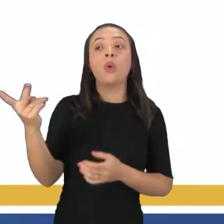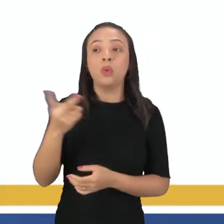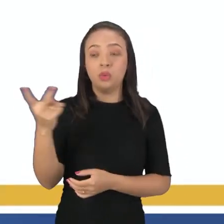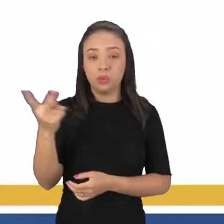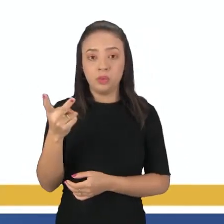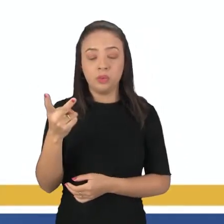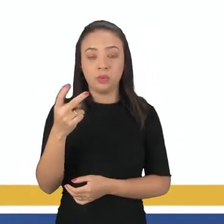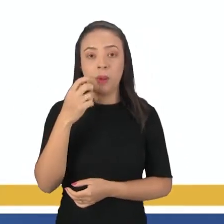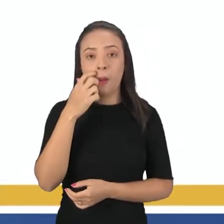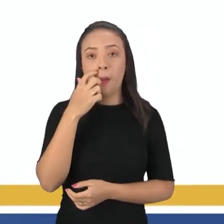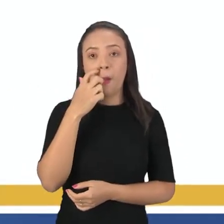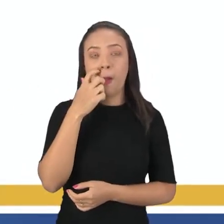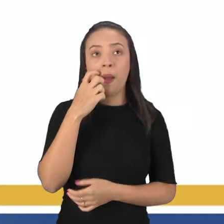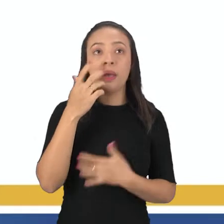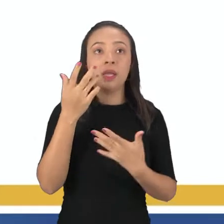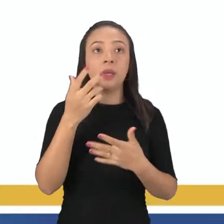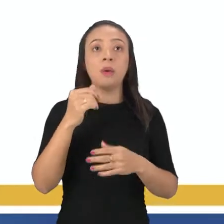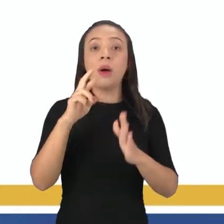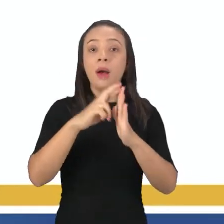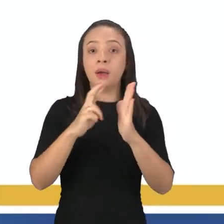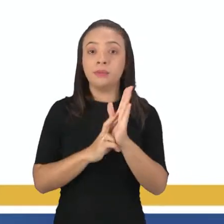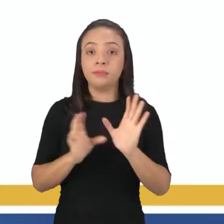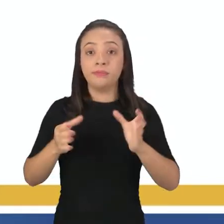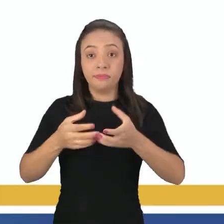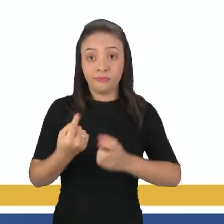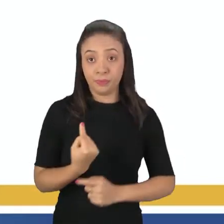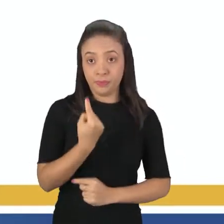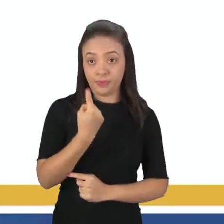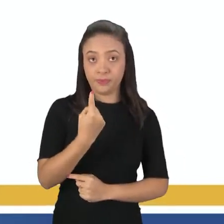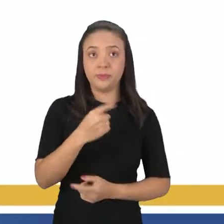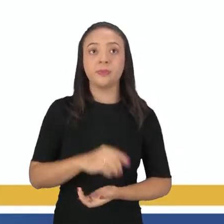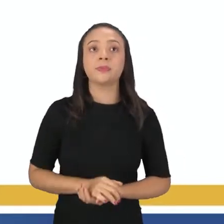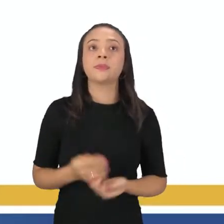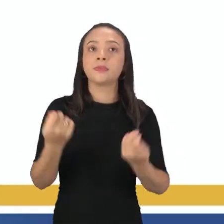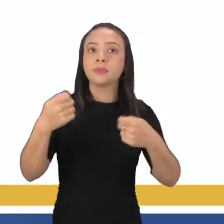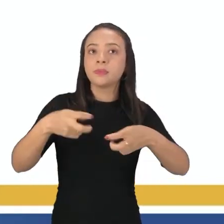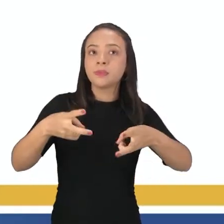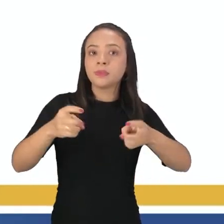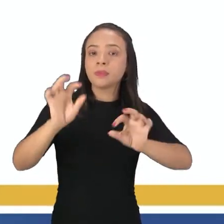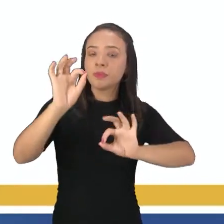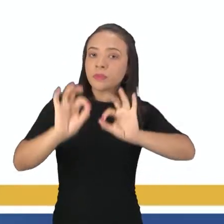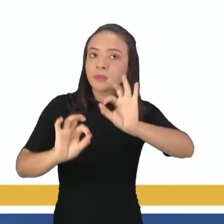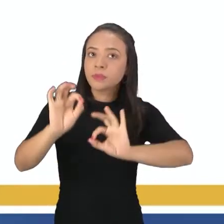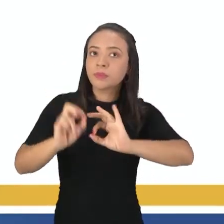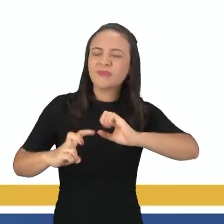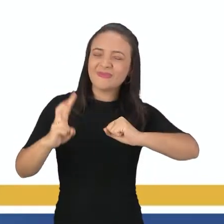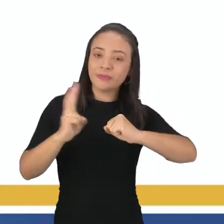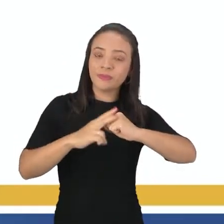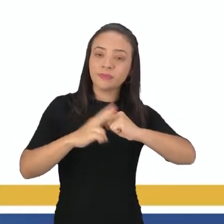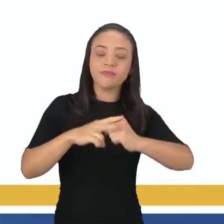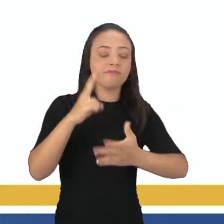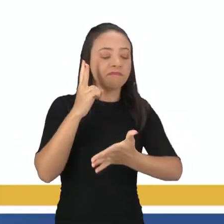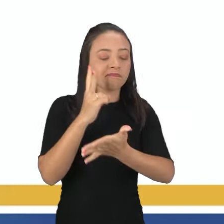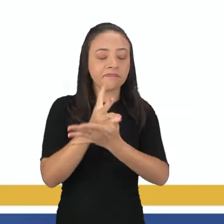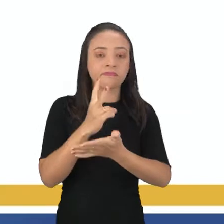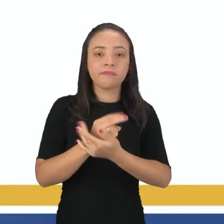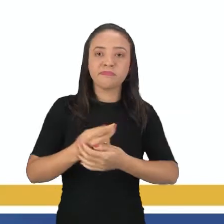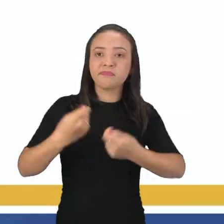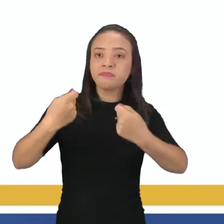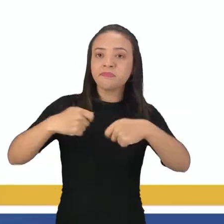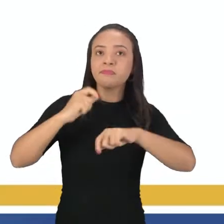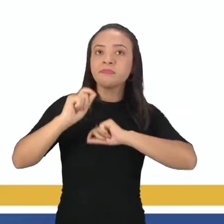Regra geral 1. Nós já percebemos que a conjugação, o verbo sempre deve